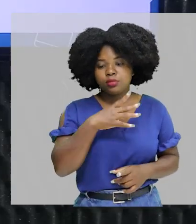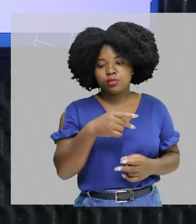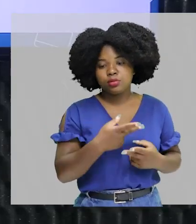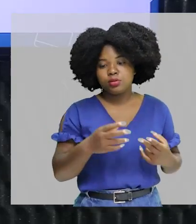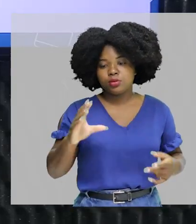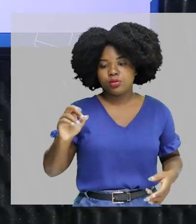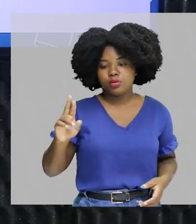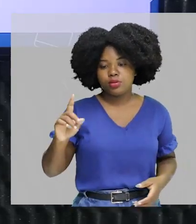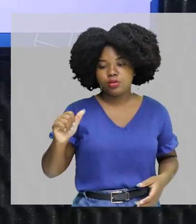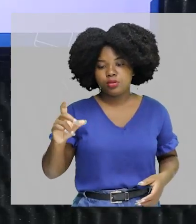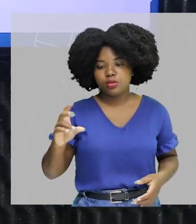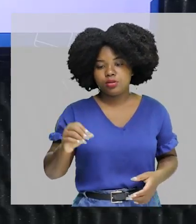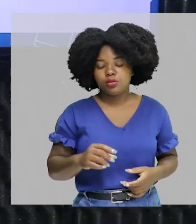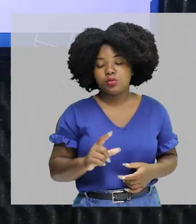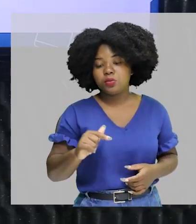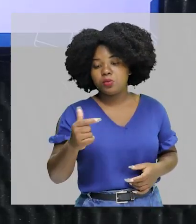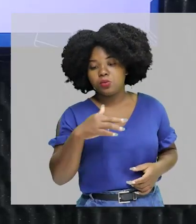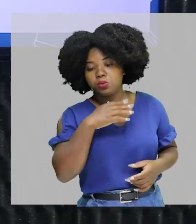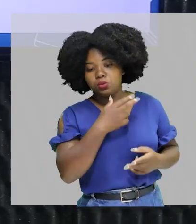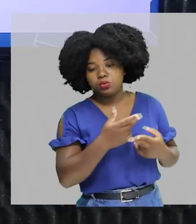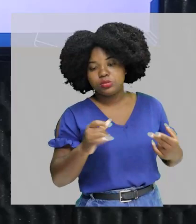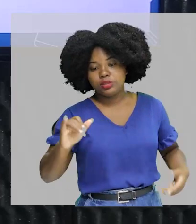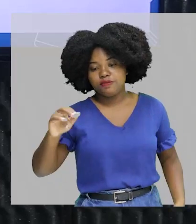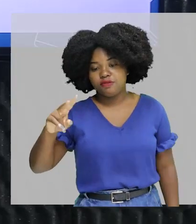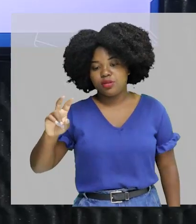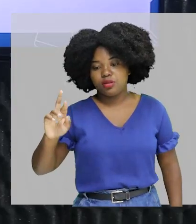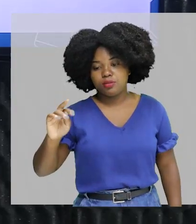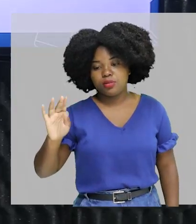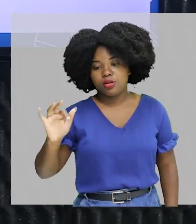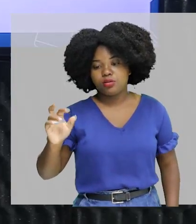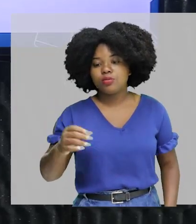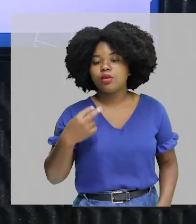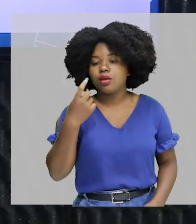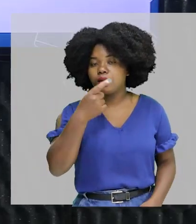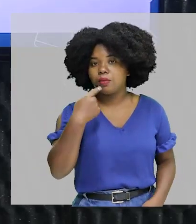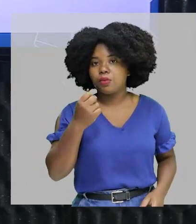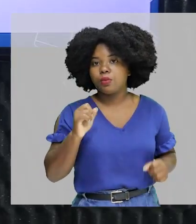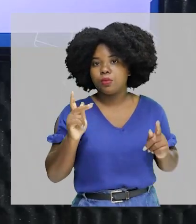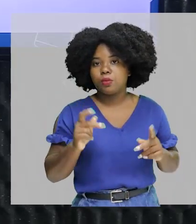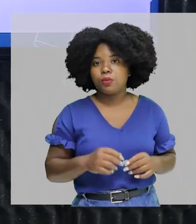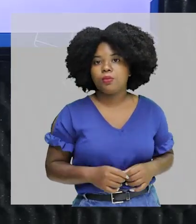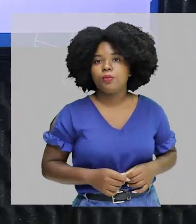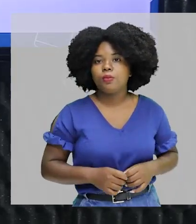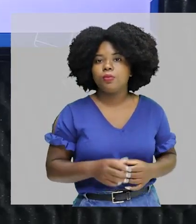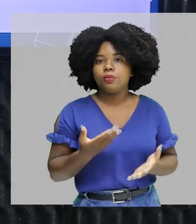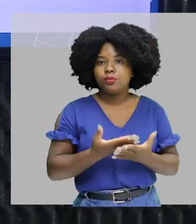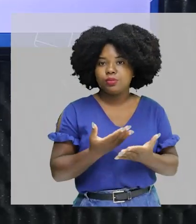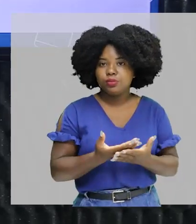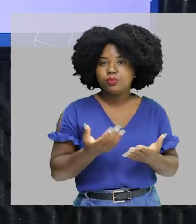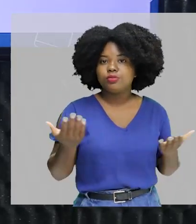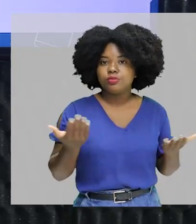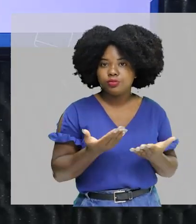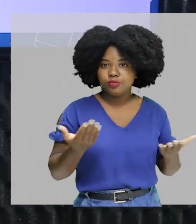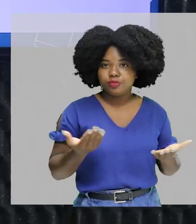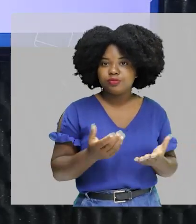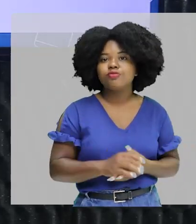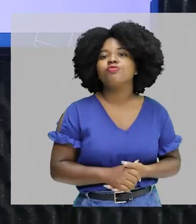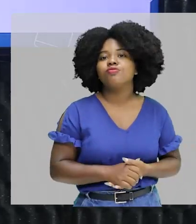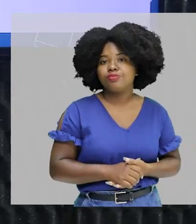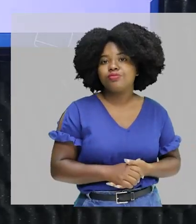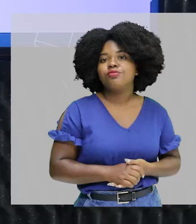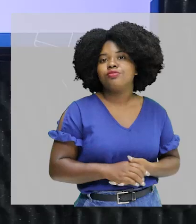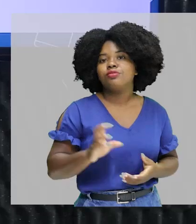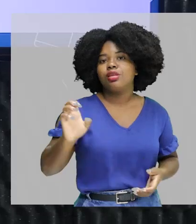cordados. Nos outros animais invertebrados, ele vai originar a boca, tá, pessoal? Essa foi nossa aula de biologia de hoje